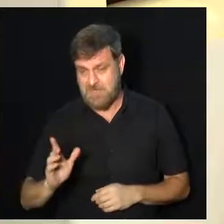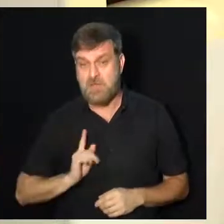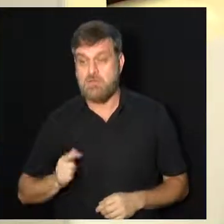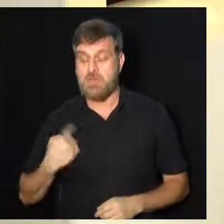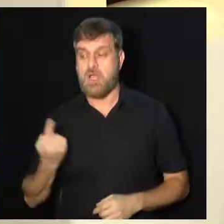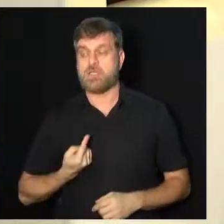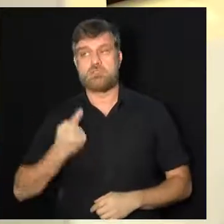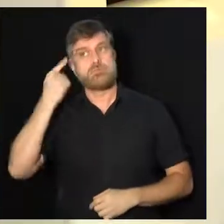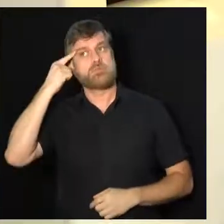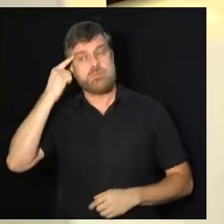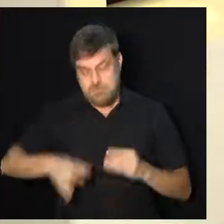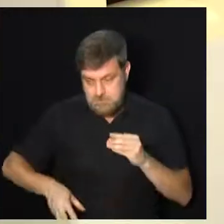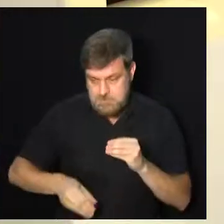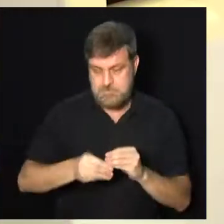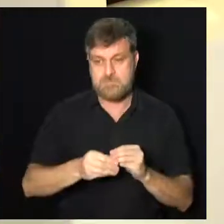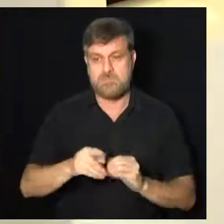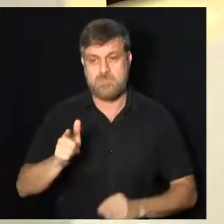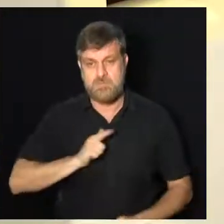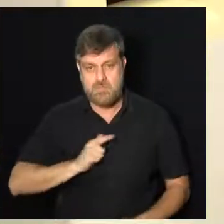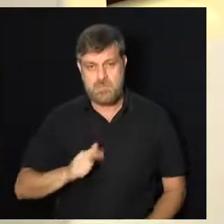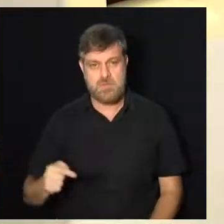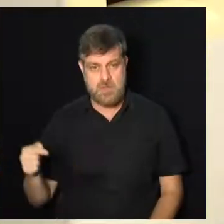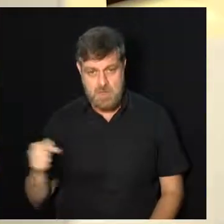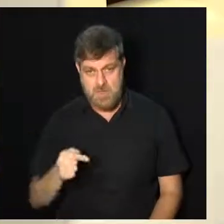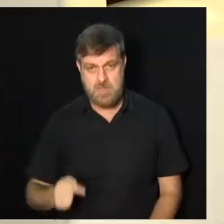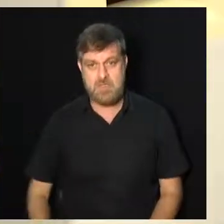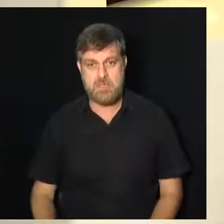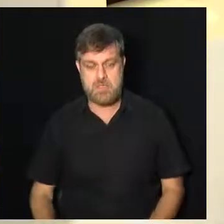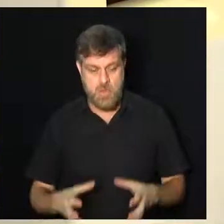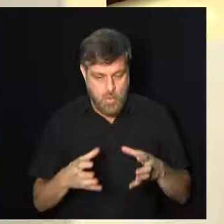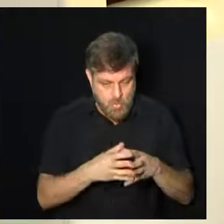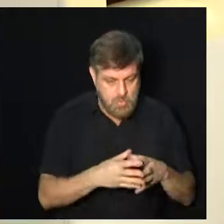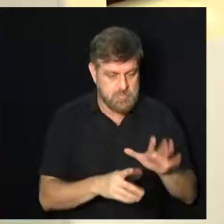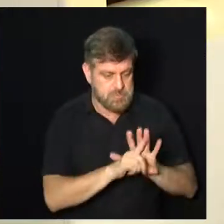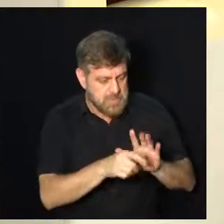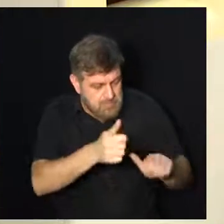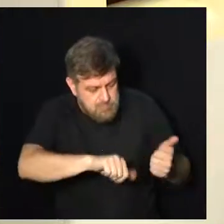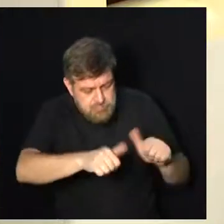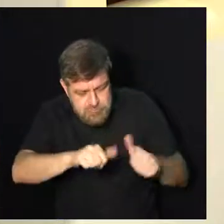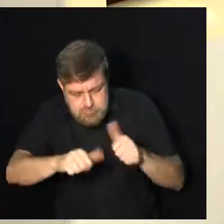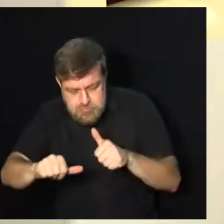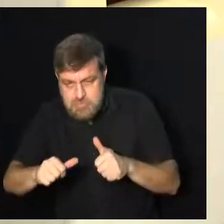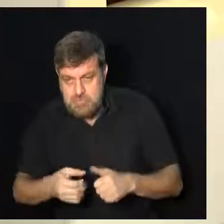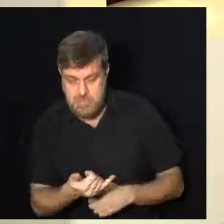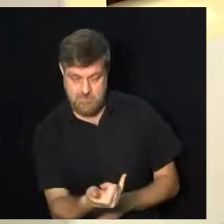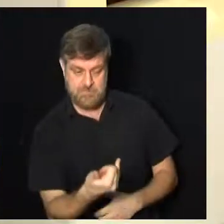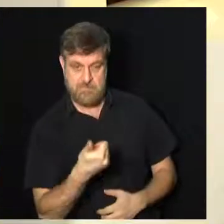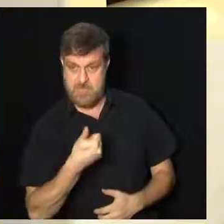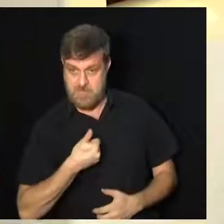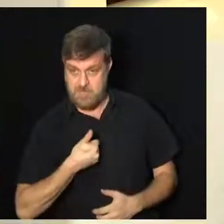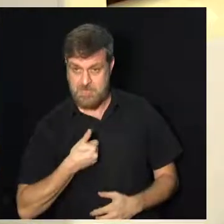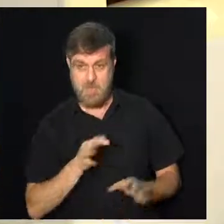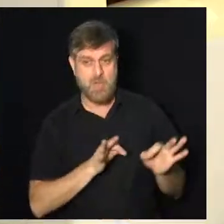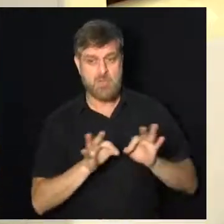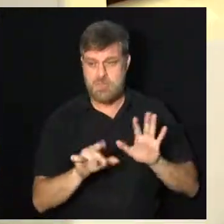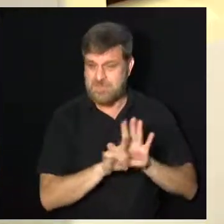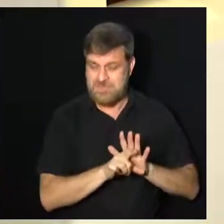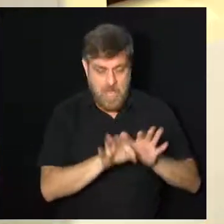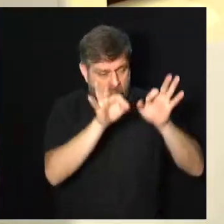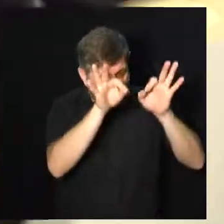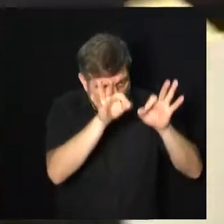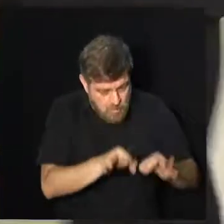essa condição foi trazida para o apoio às comissões e eles nos deram que não existe nesse projeto nenhum